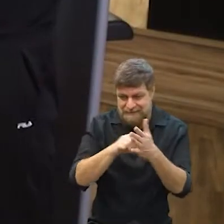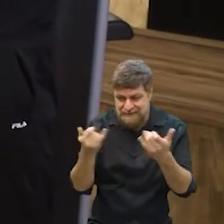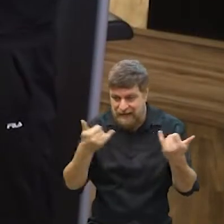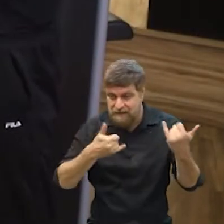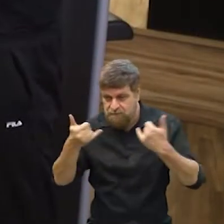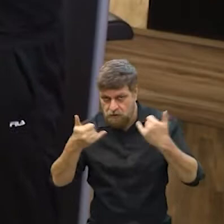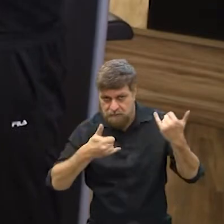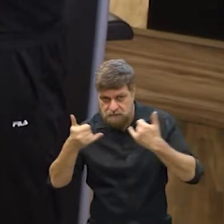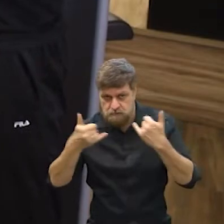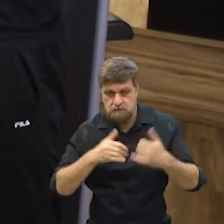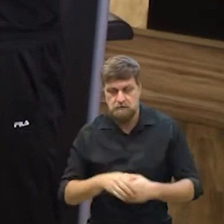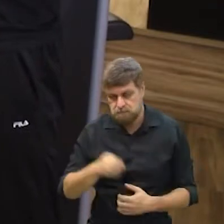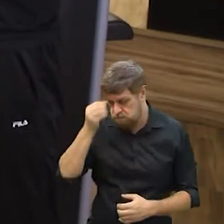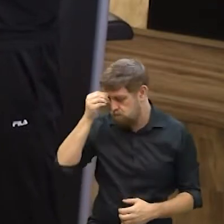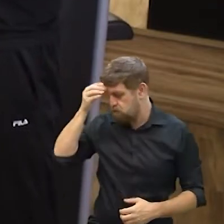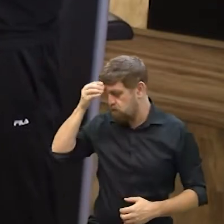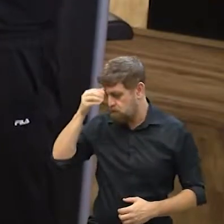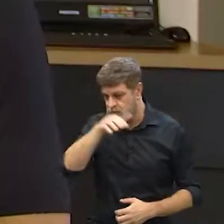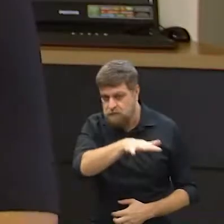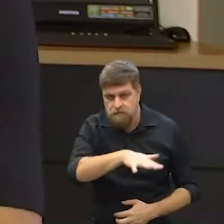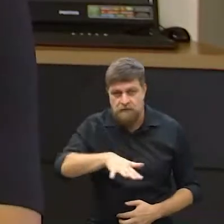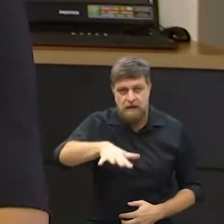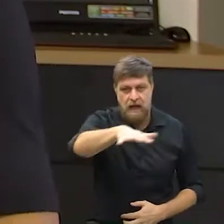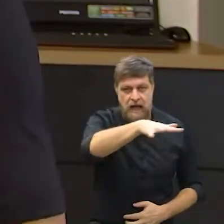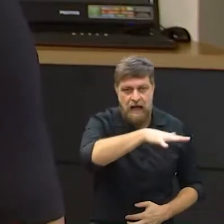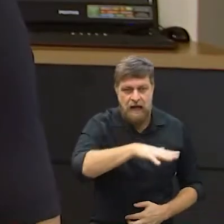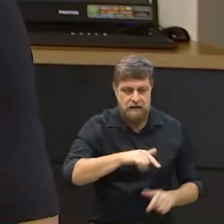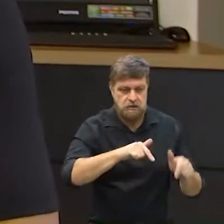as informações, né? Também a gente vê que o